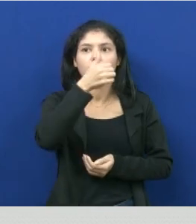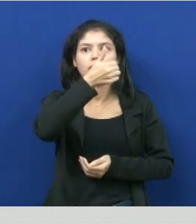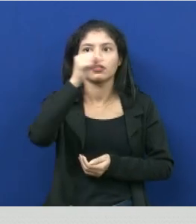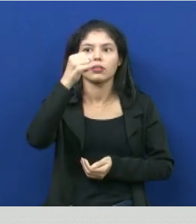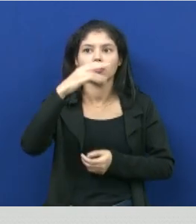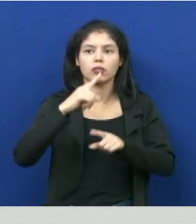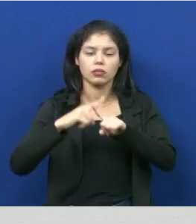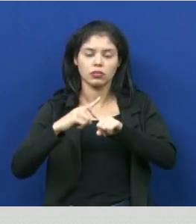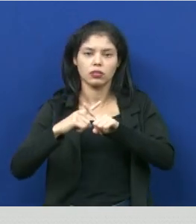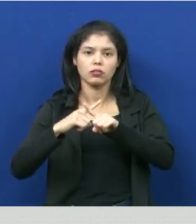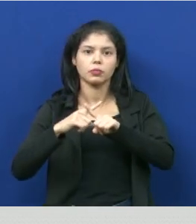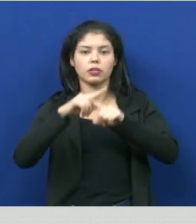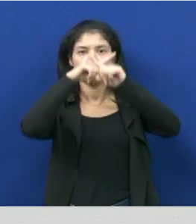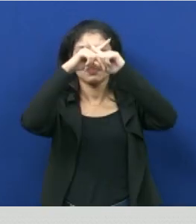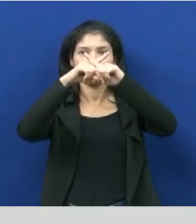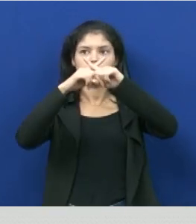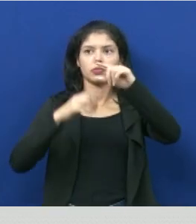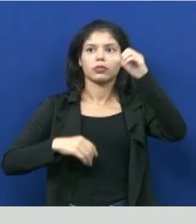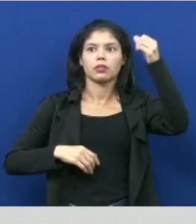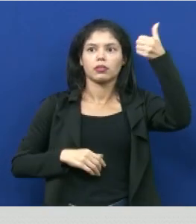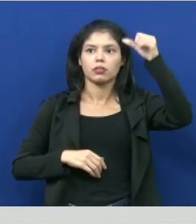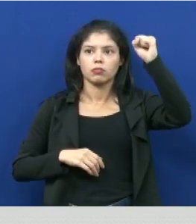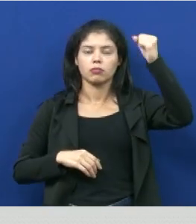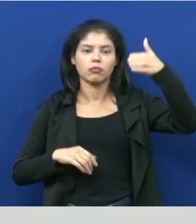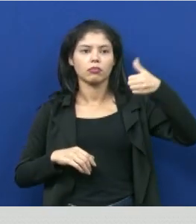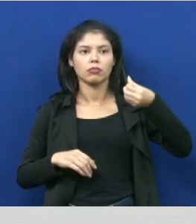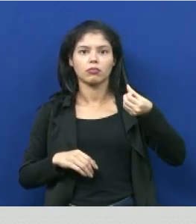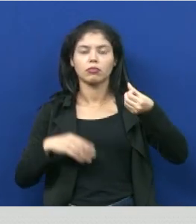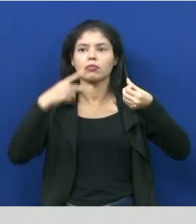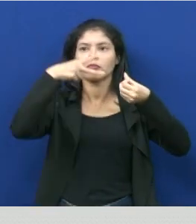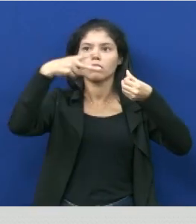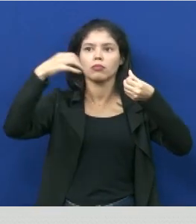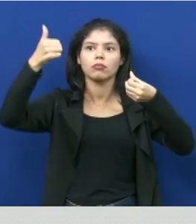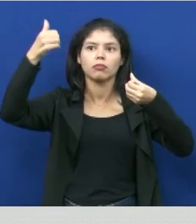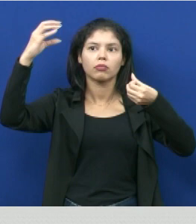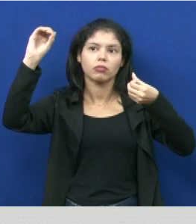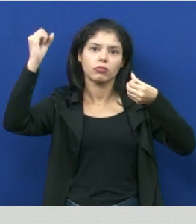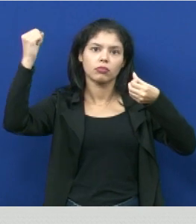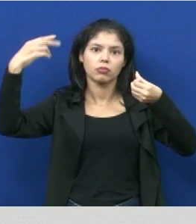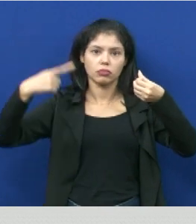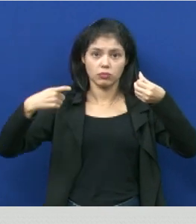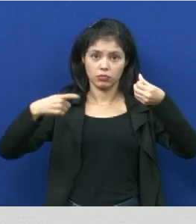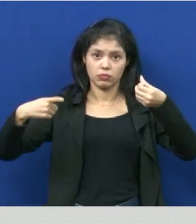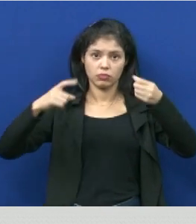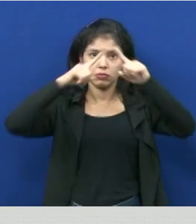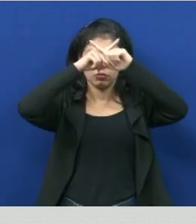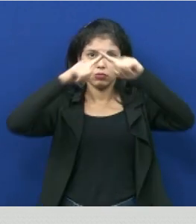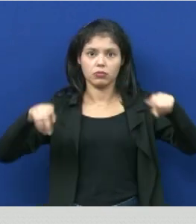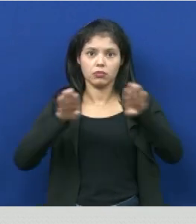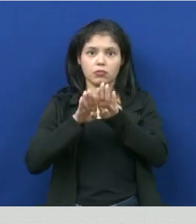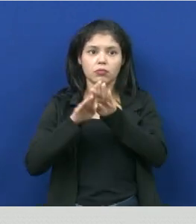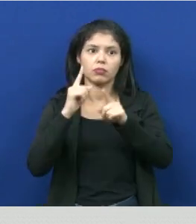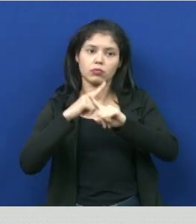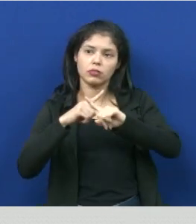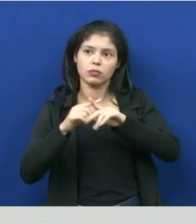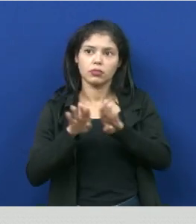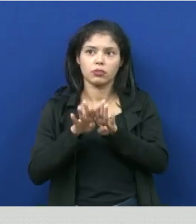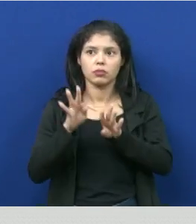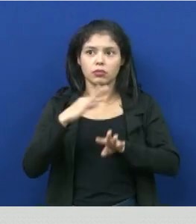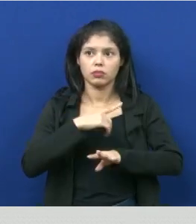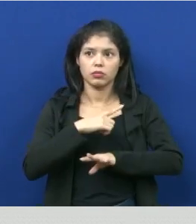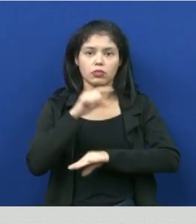total. Multiplicando os meios pelos extremos, 18 vezes x, 18x, 108 vezes 16,